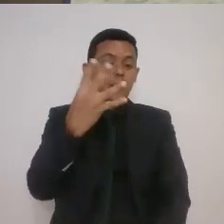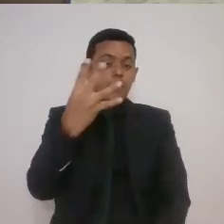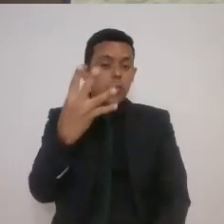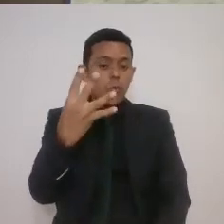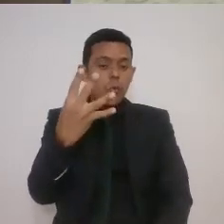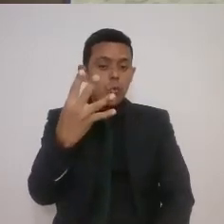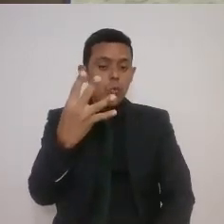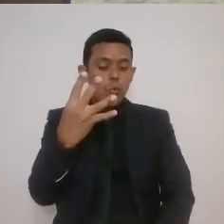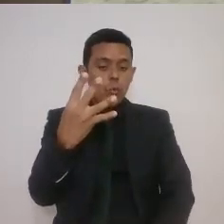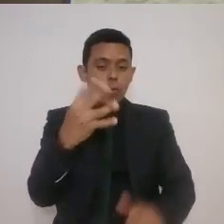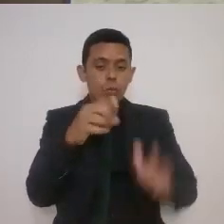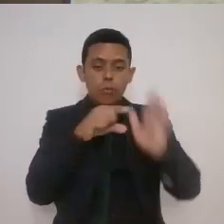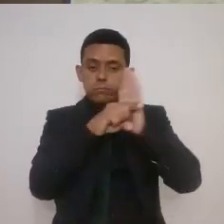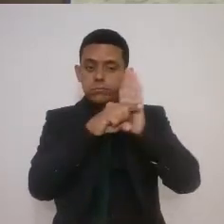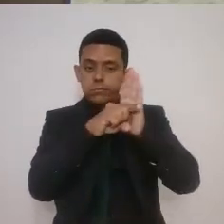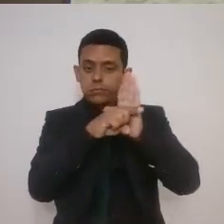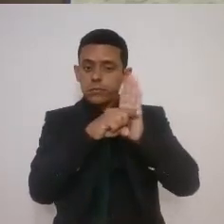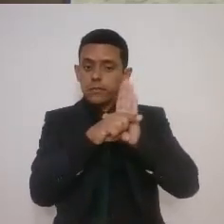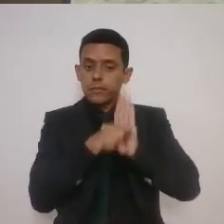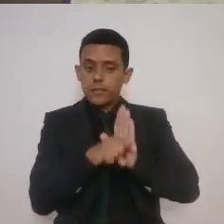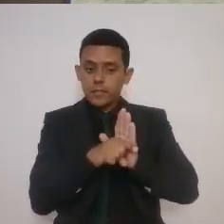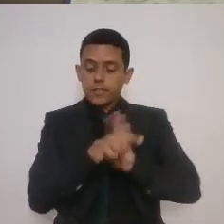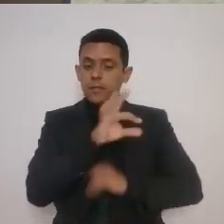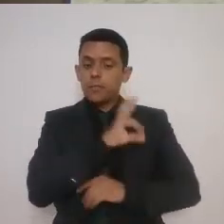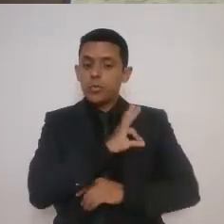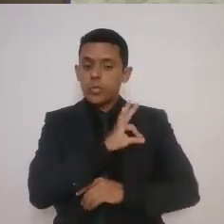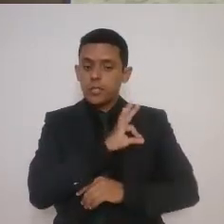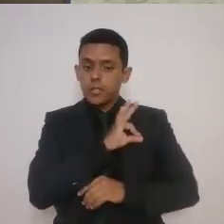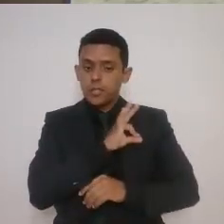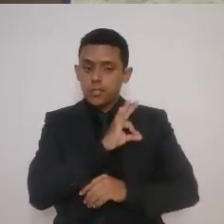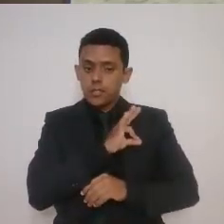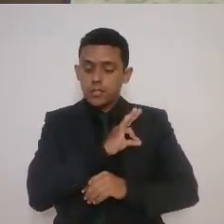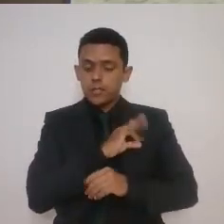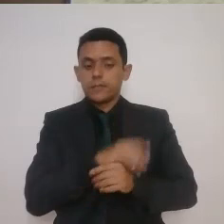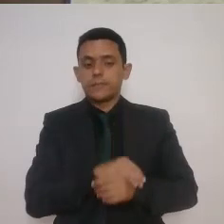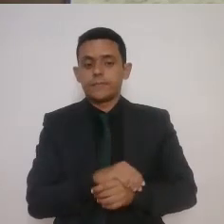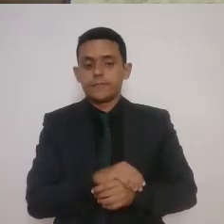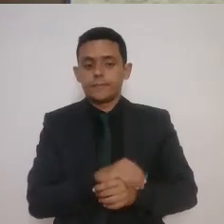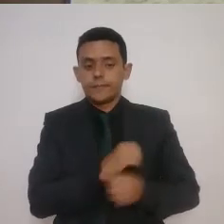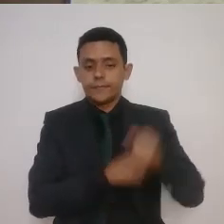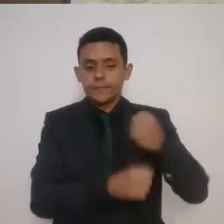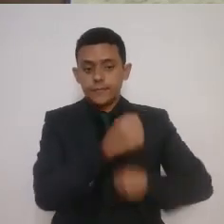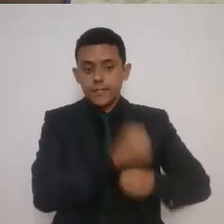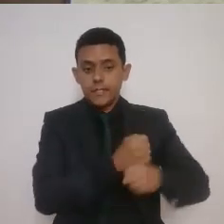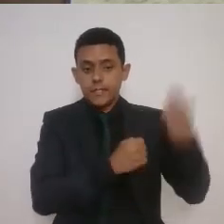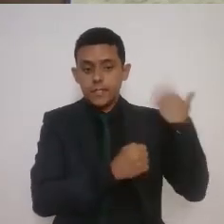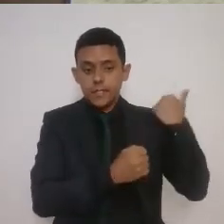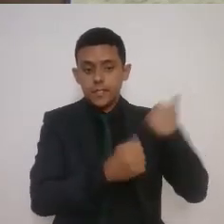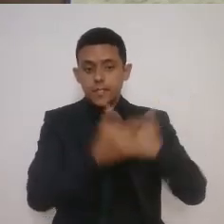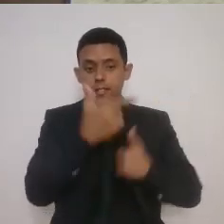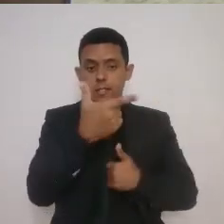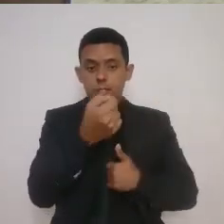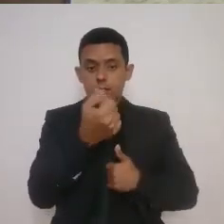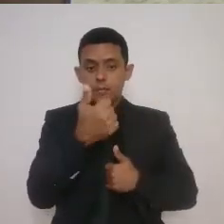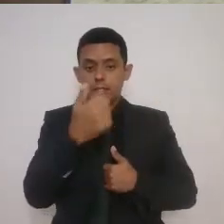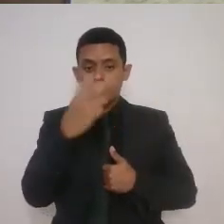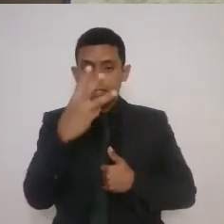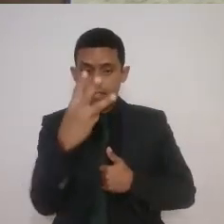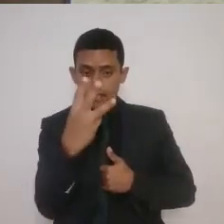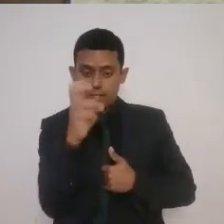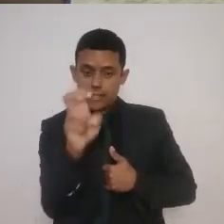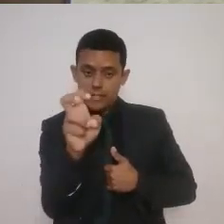para apurar o delito da mesma natureza, e 13 no ano 2009, no âmbito de uma delegacia.